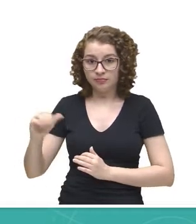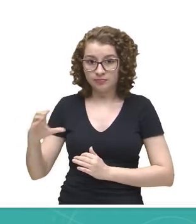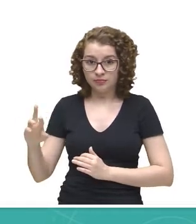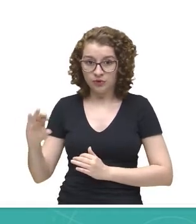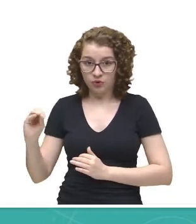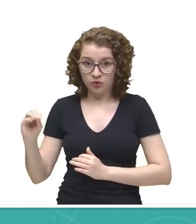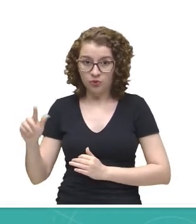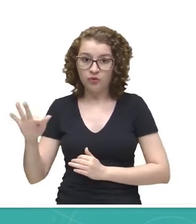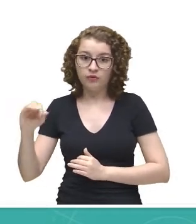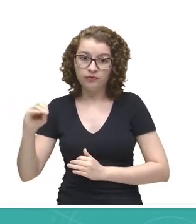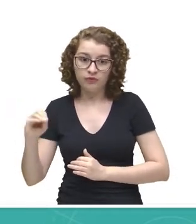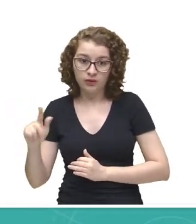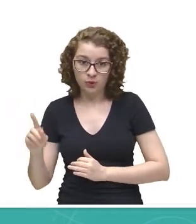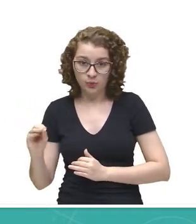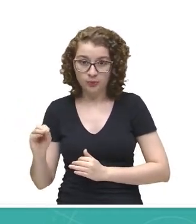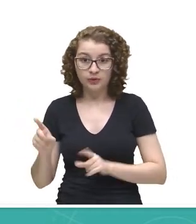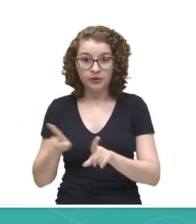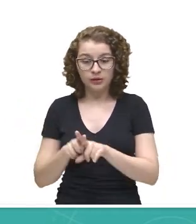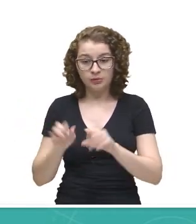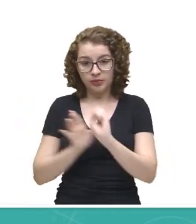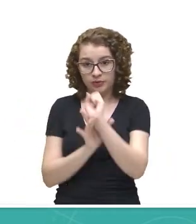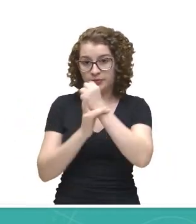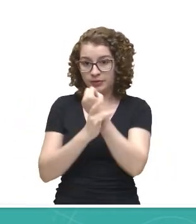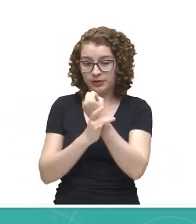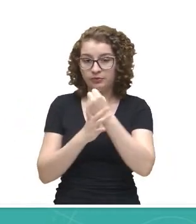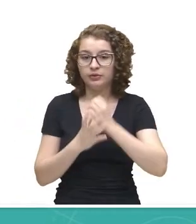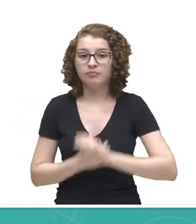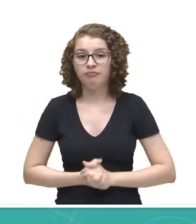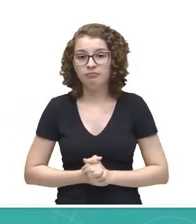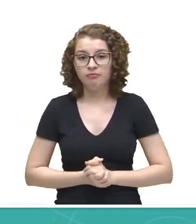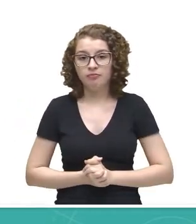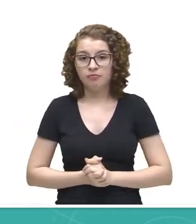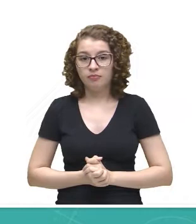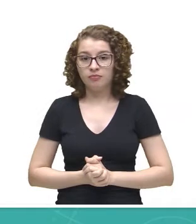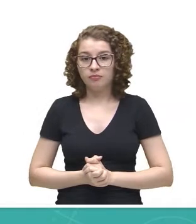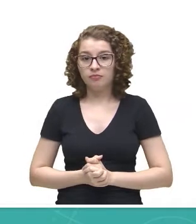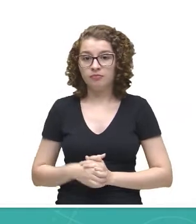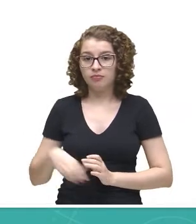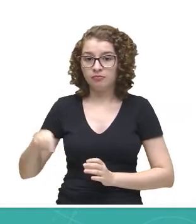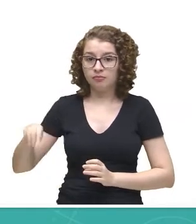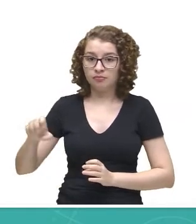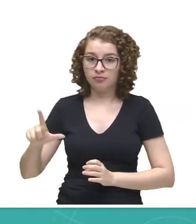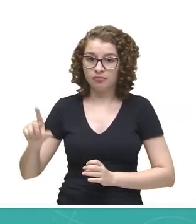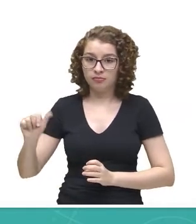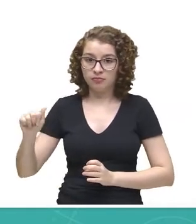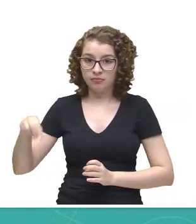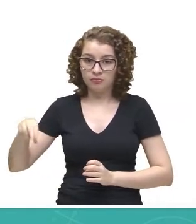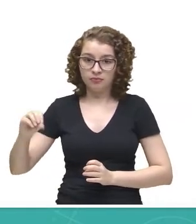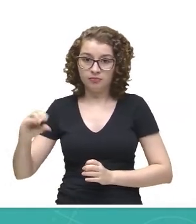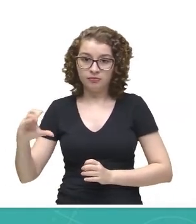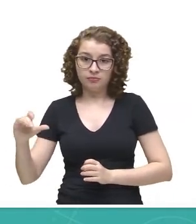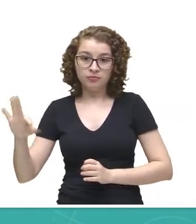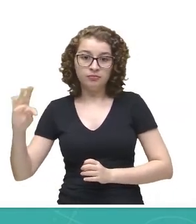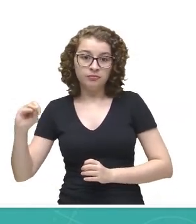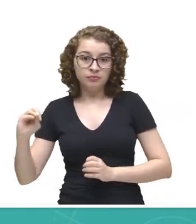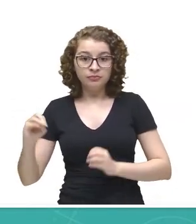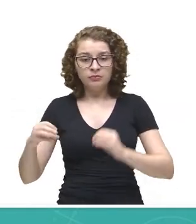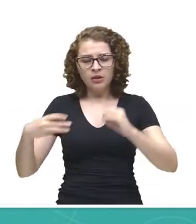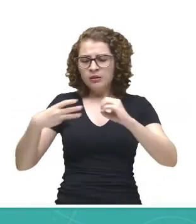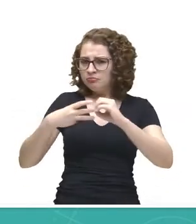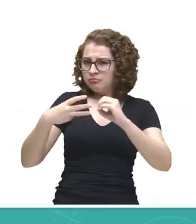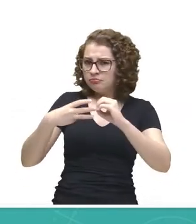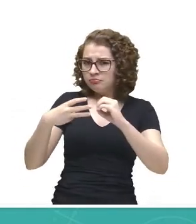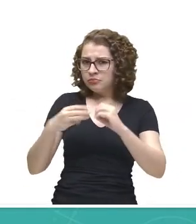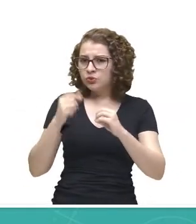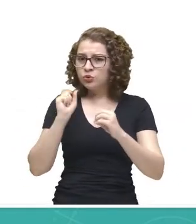do nosso organismo. A gente observa aqui, o melanócito, que é uma célula especializada para formar